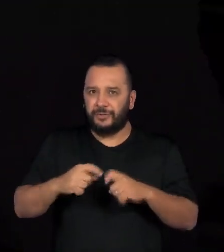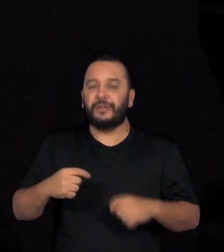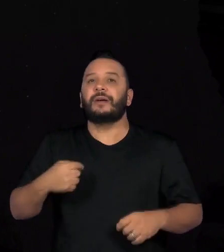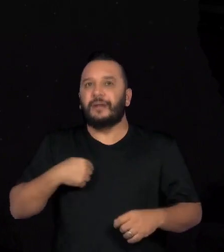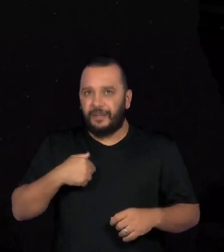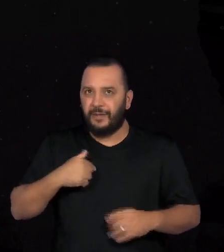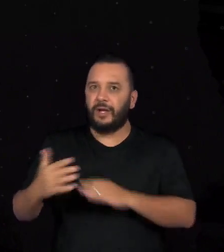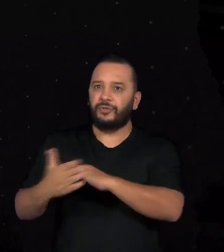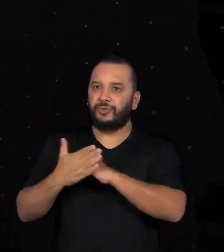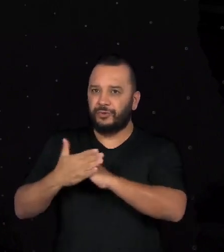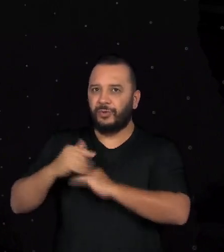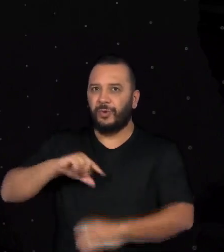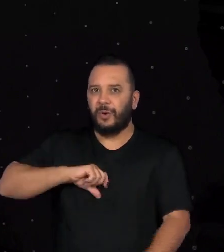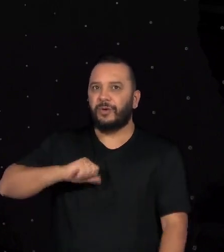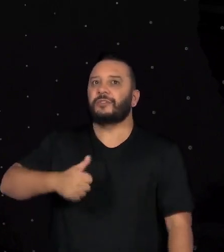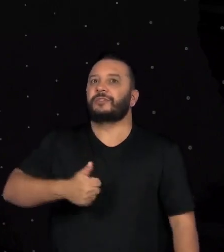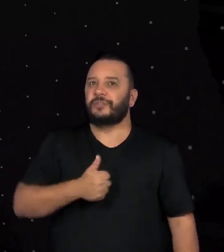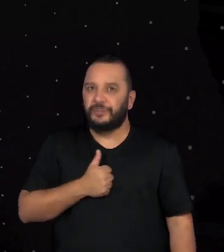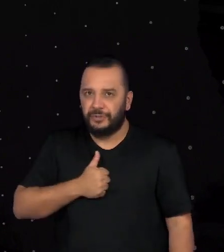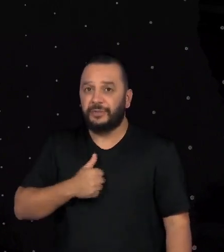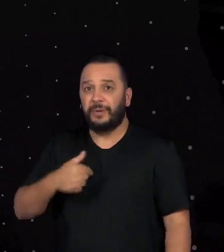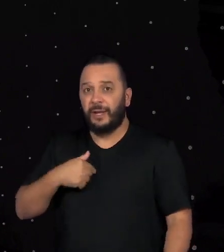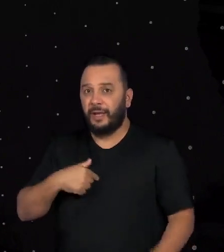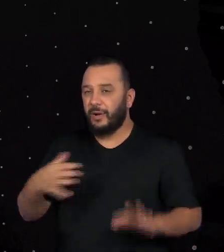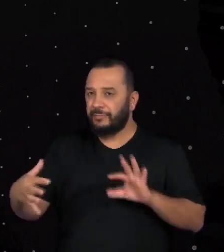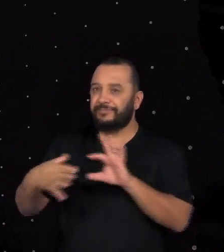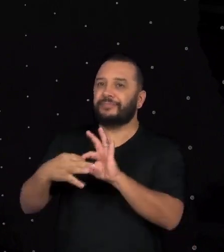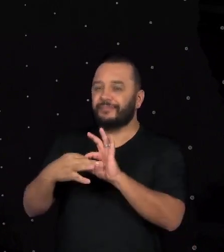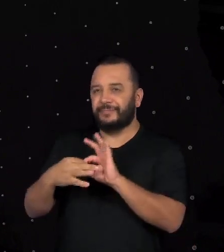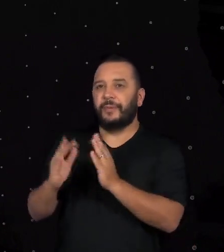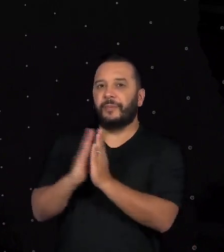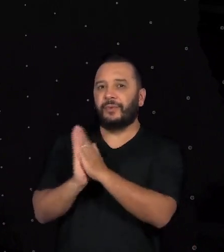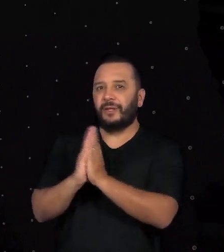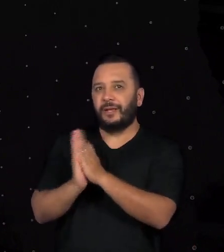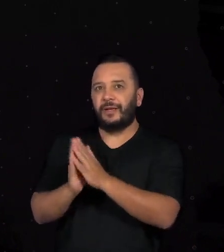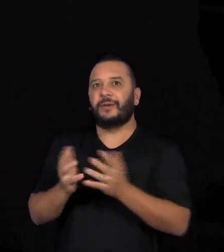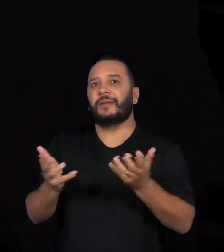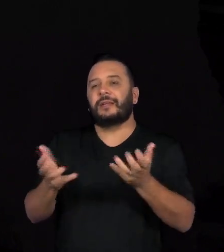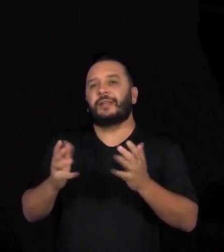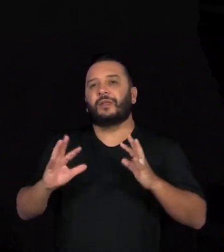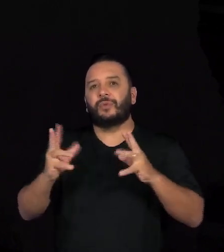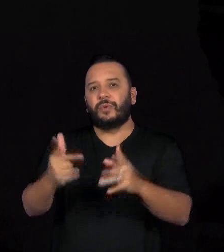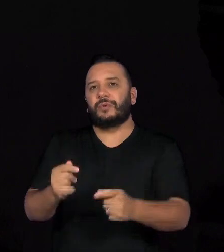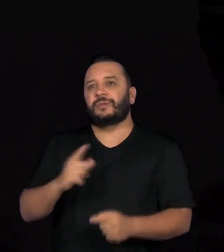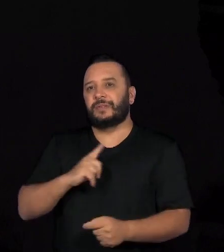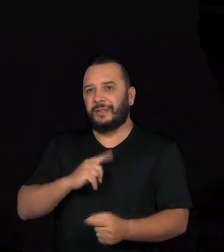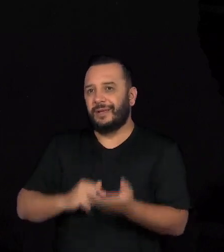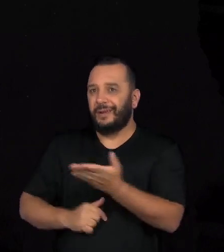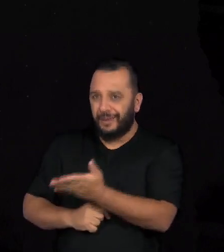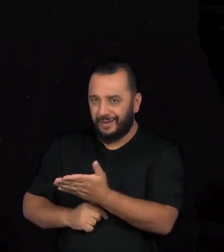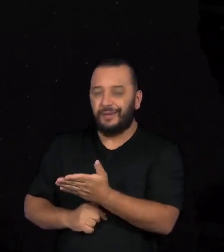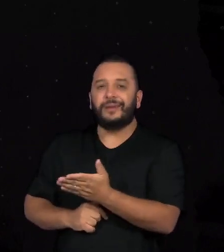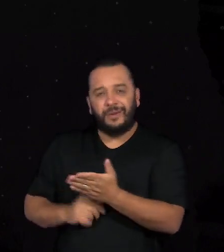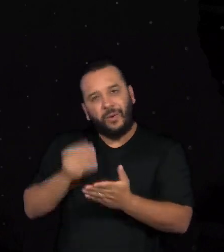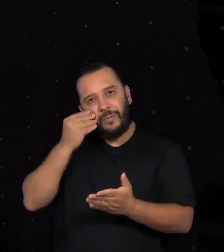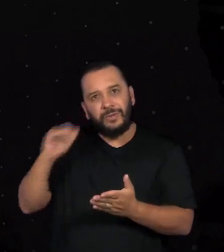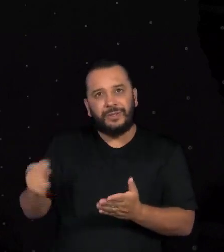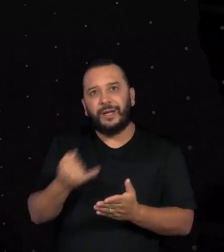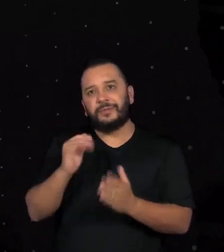autoestima, ela me ajudou muito, eu me vi muito nessa boneca. E eu queria que todos pudessem ter a oportunidade de ter essa